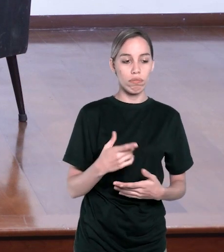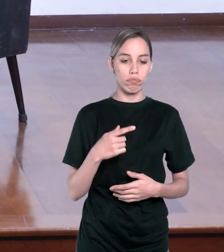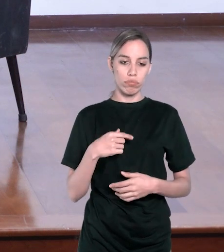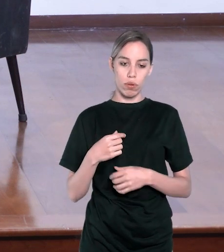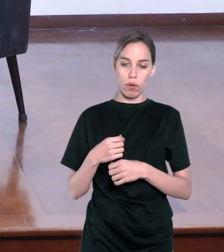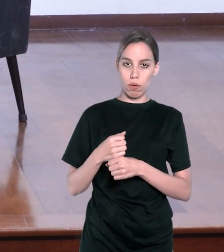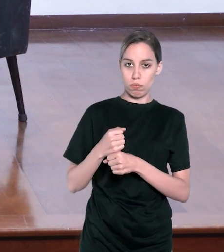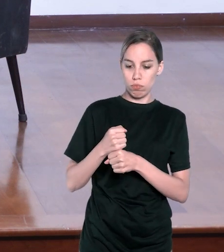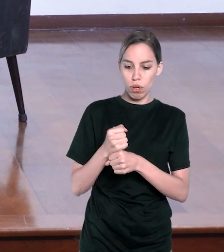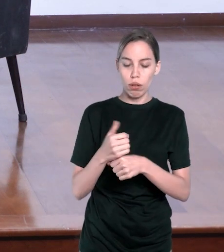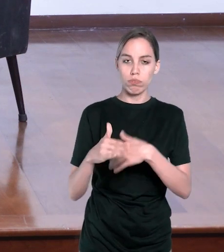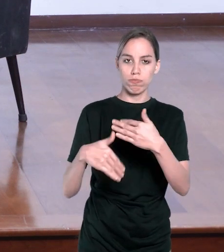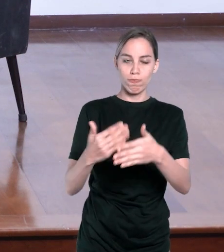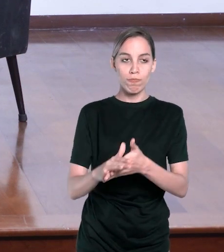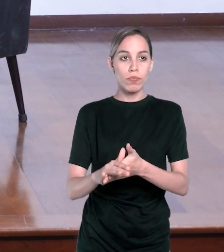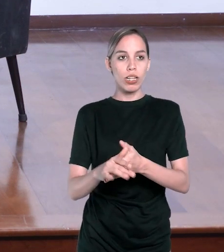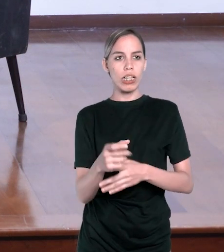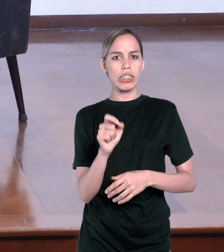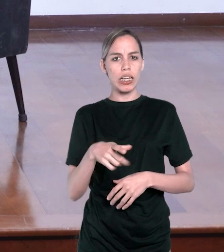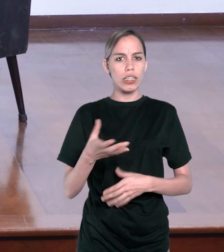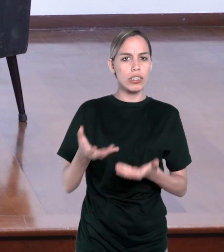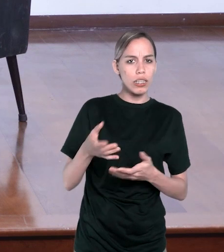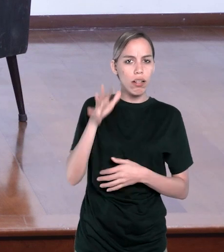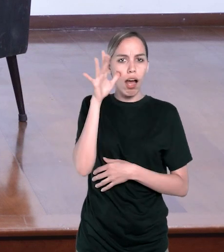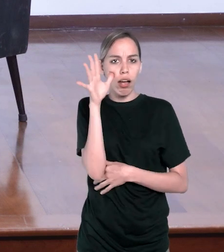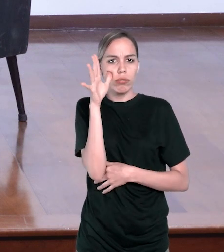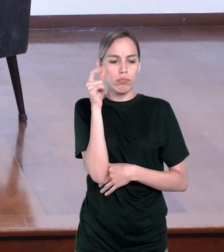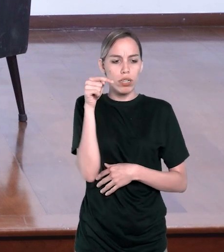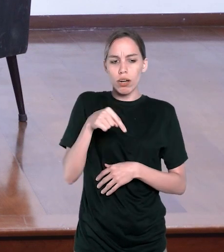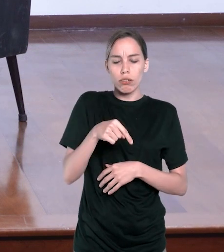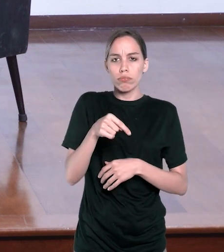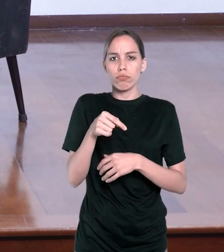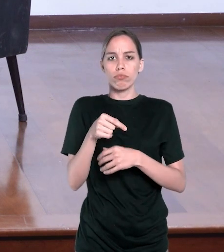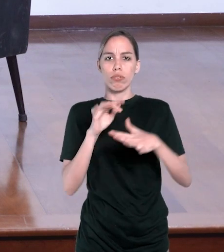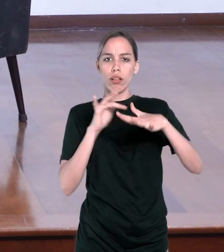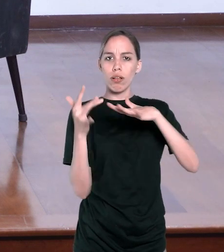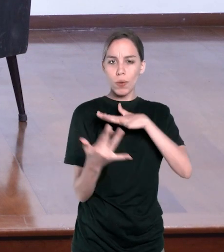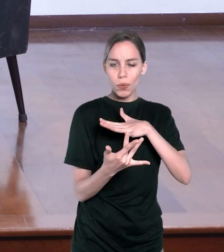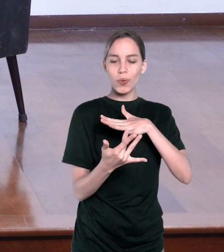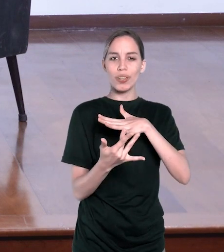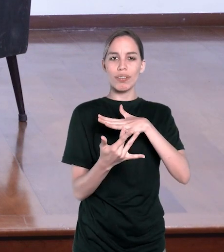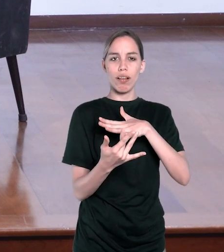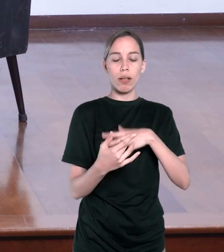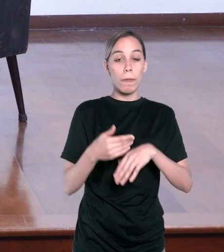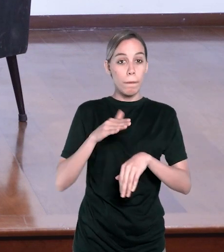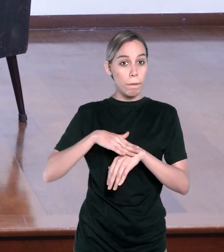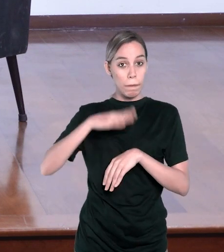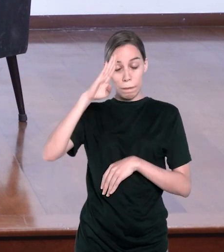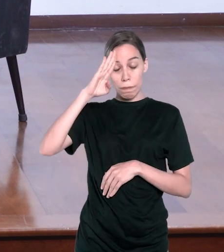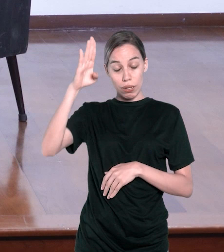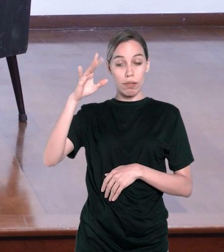chuva. Por fim, o livro A Vida Invisível, de Eurídice Gusmão, tem o fundo da capa em